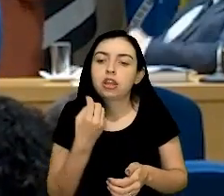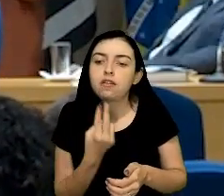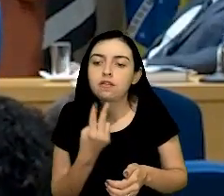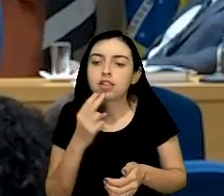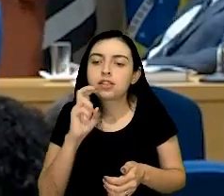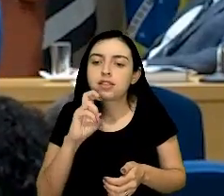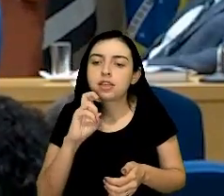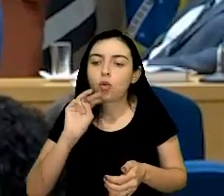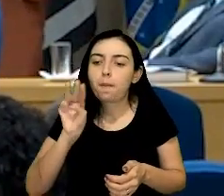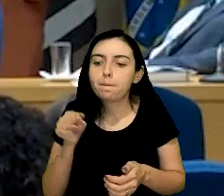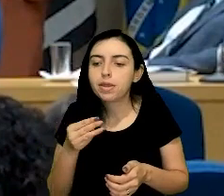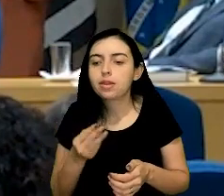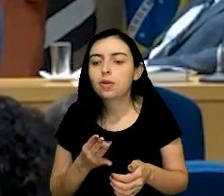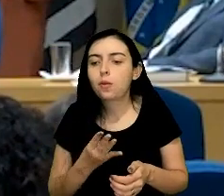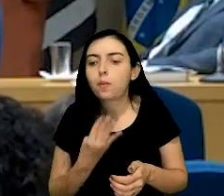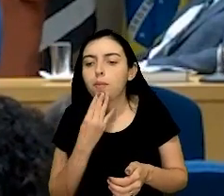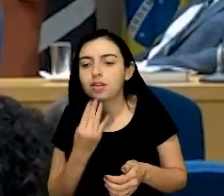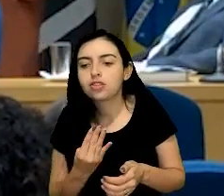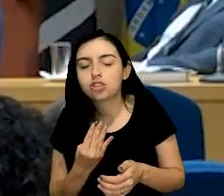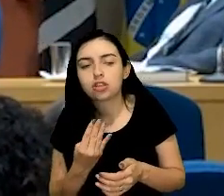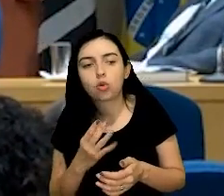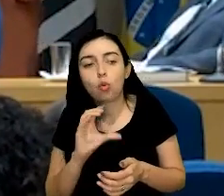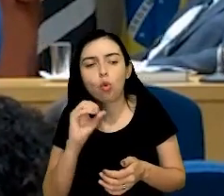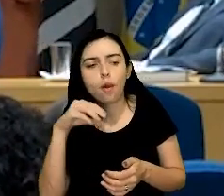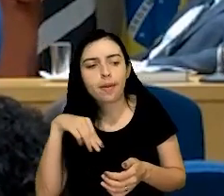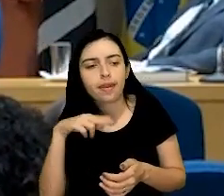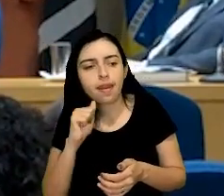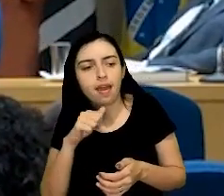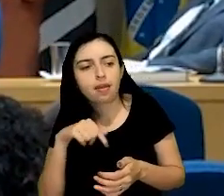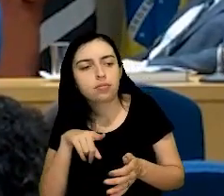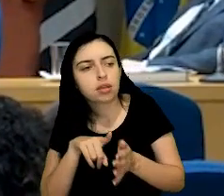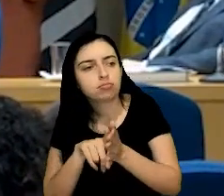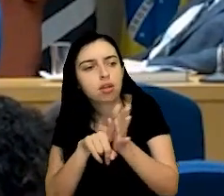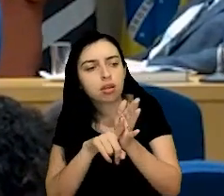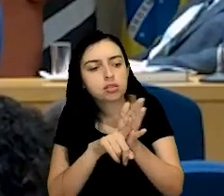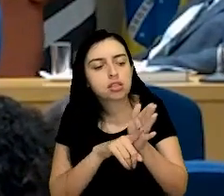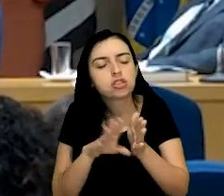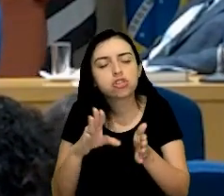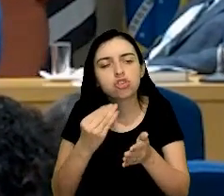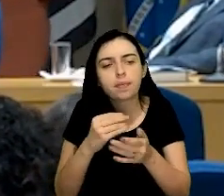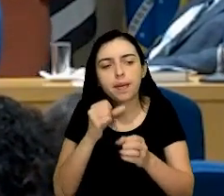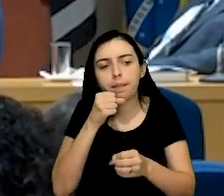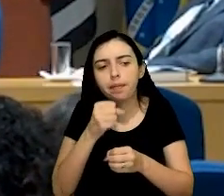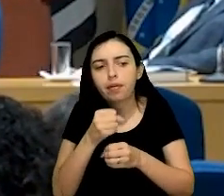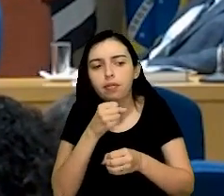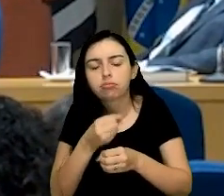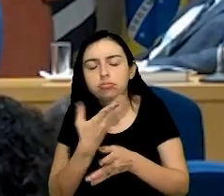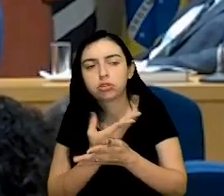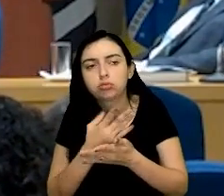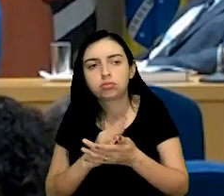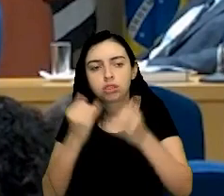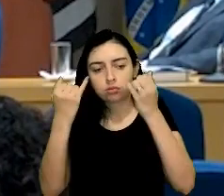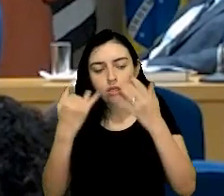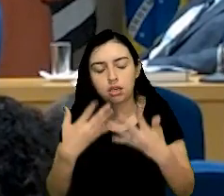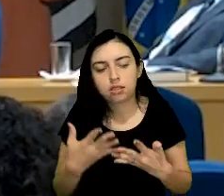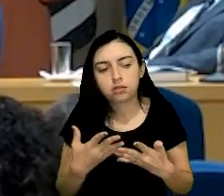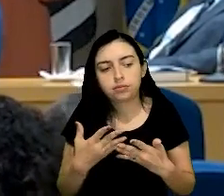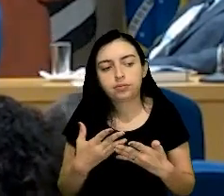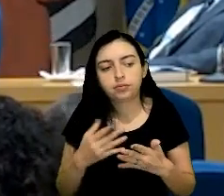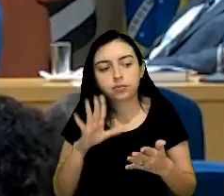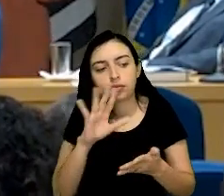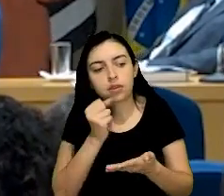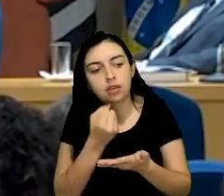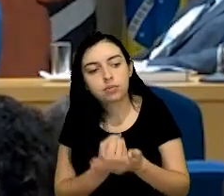2 anos para analisar, para chamar para uma entrevista. Tem solicitantes de refúgio aqui em Campinas que